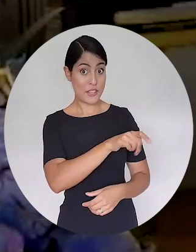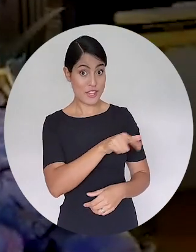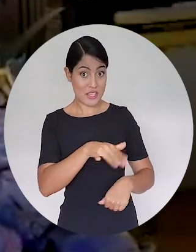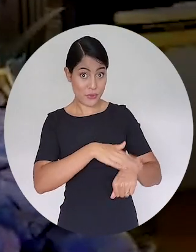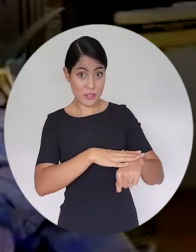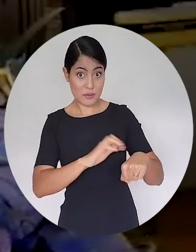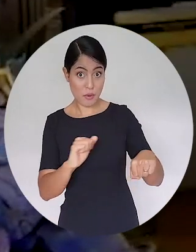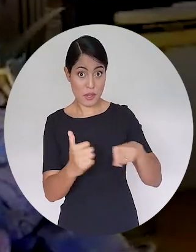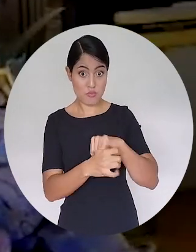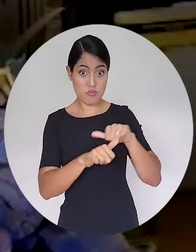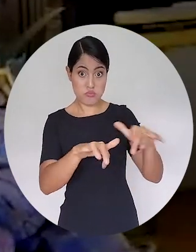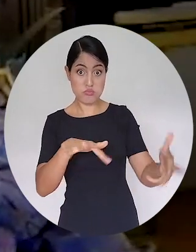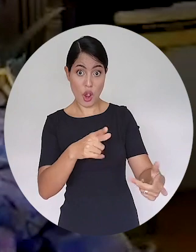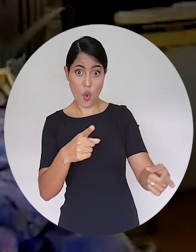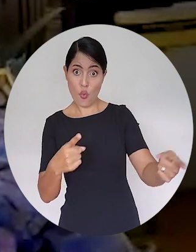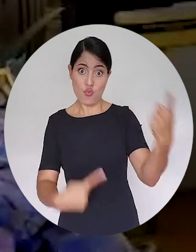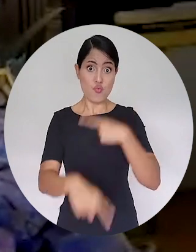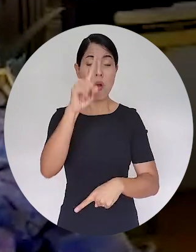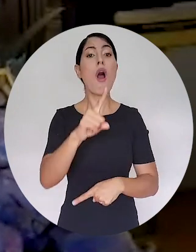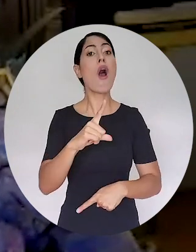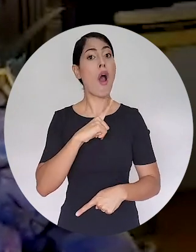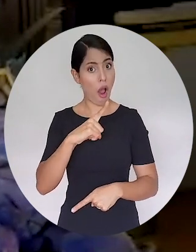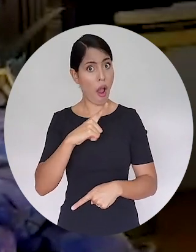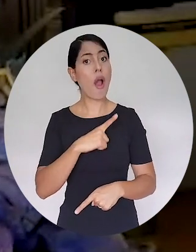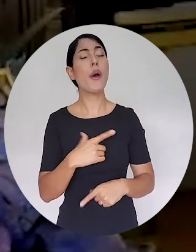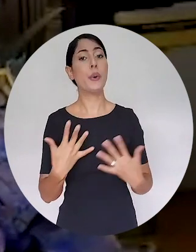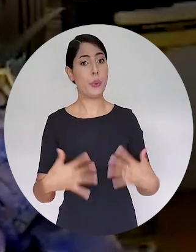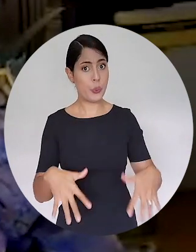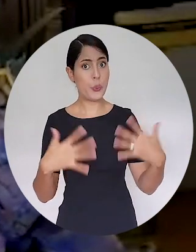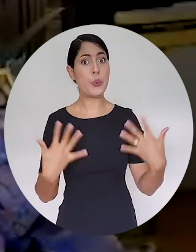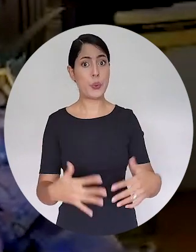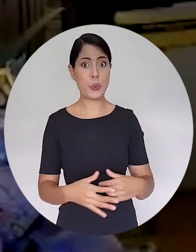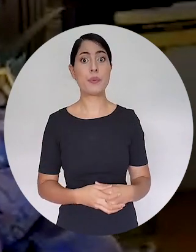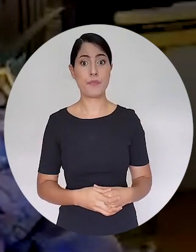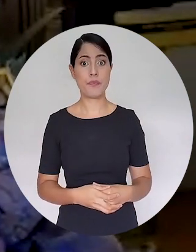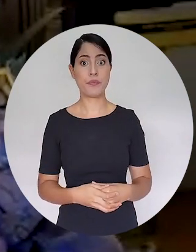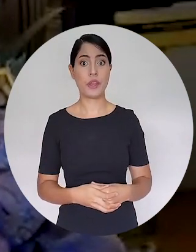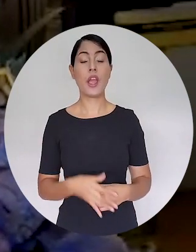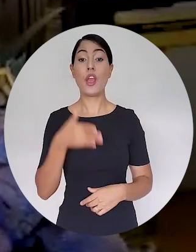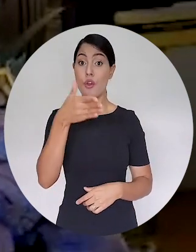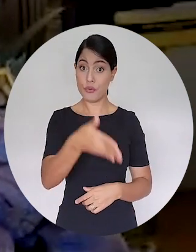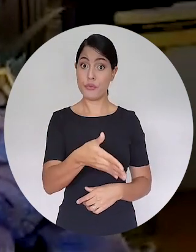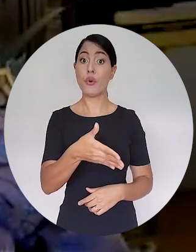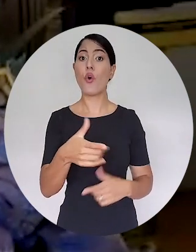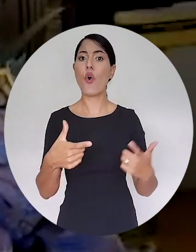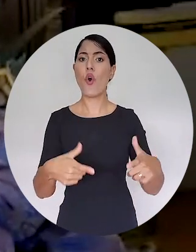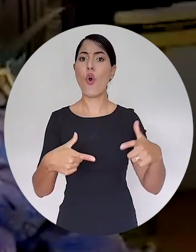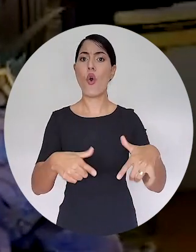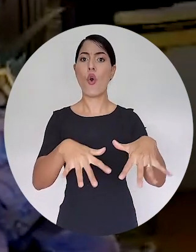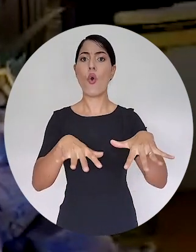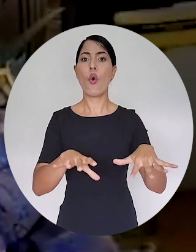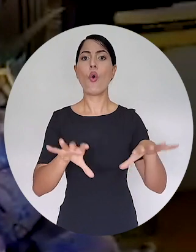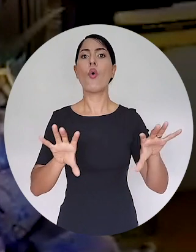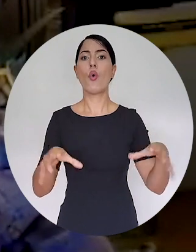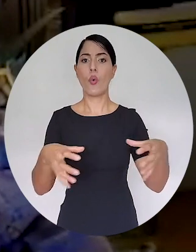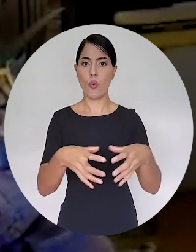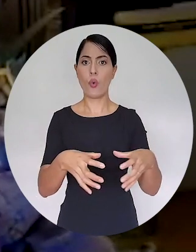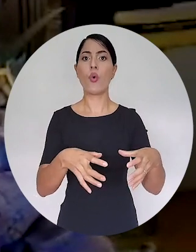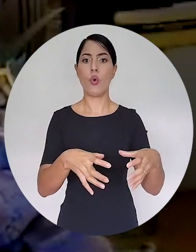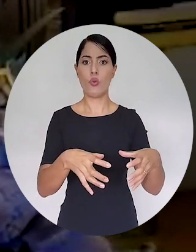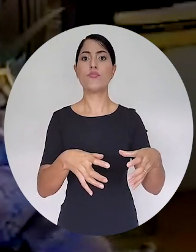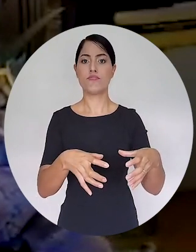nessa pandemia, sabe? Eu costumo falar, e falei até no congresso da OAB, o quanto a pandemia, que